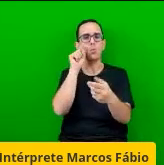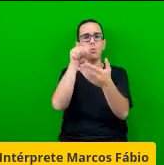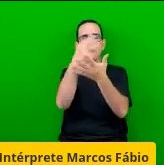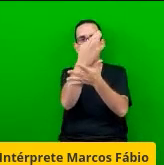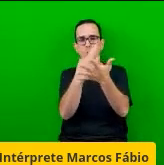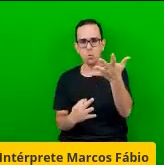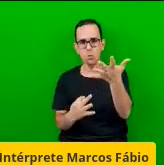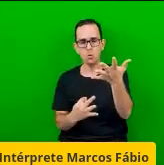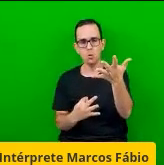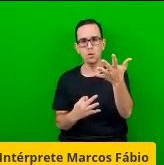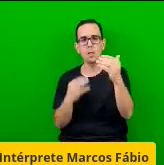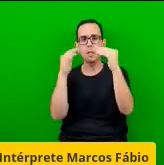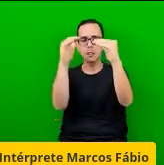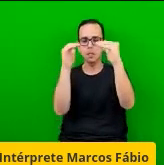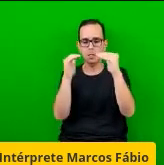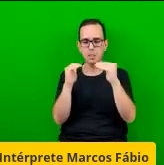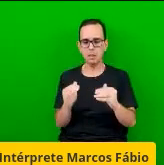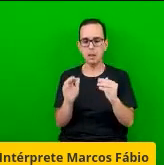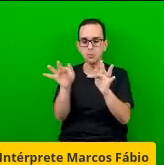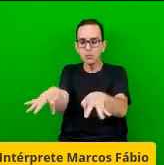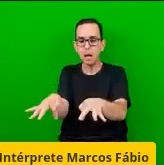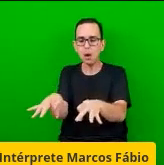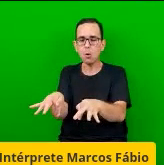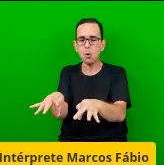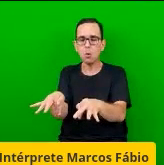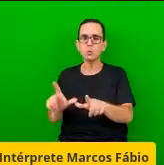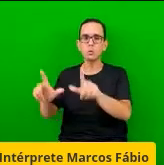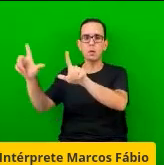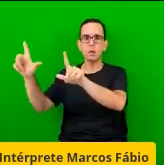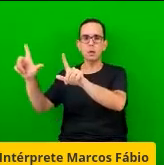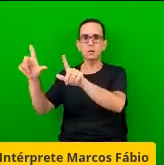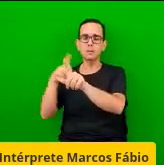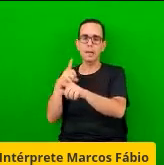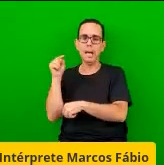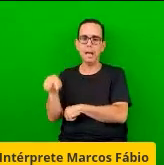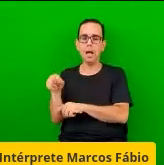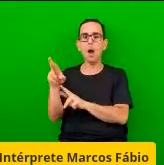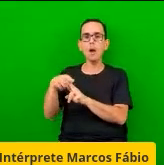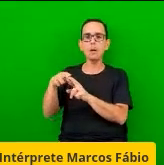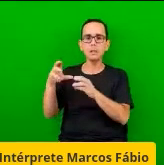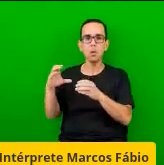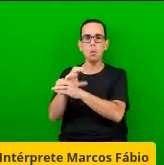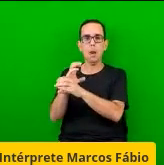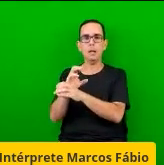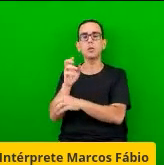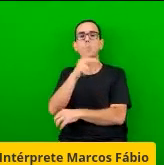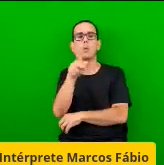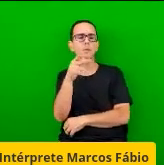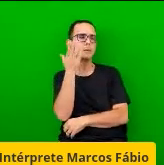logo abaixo no final do slide. No final do slide estão lá a referência completa. Os professores que se